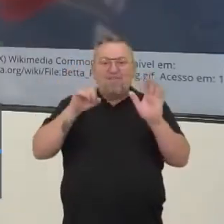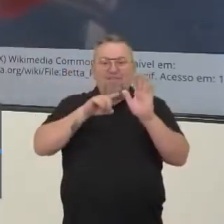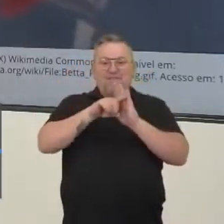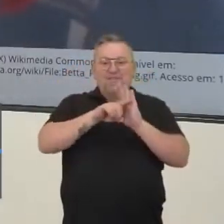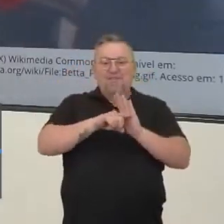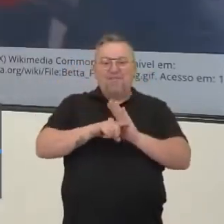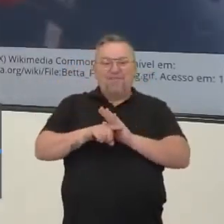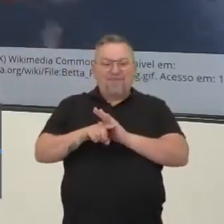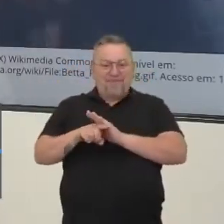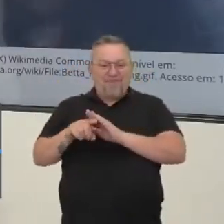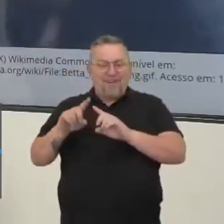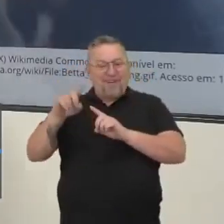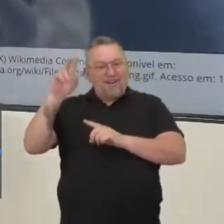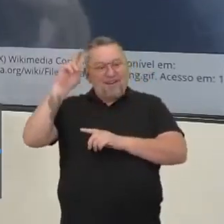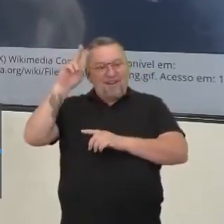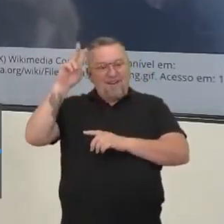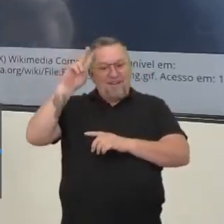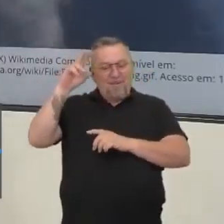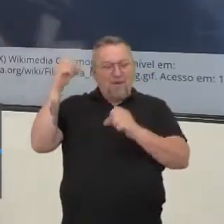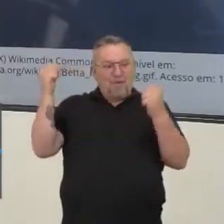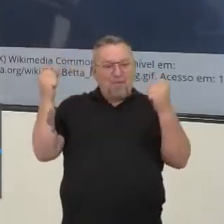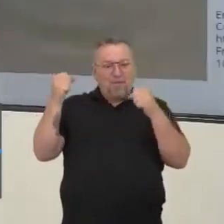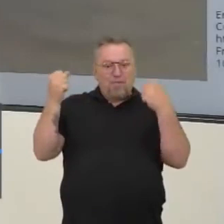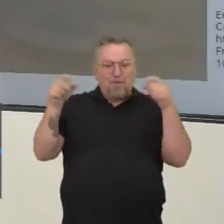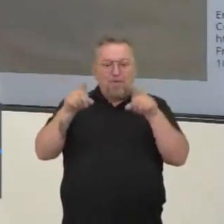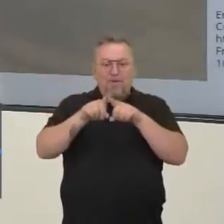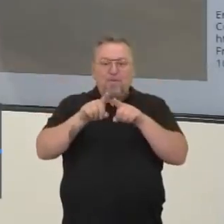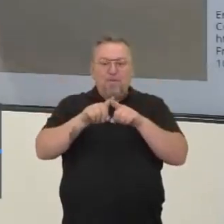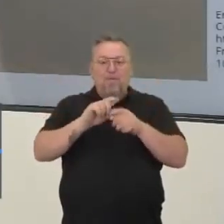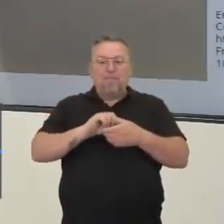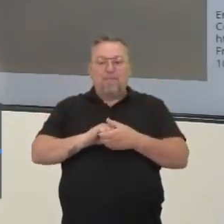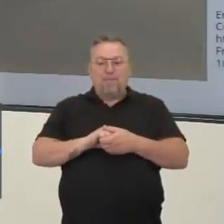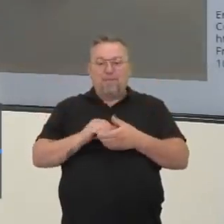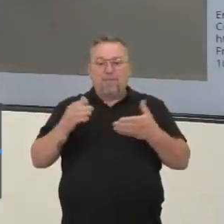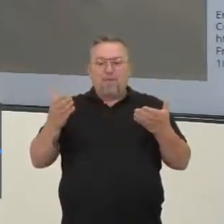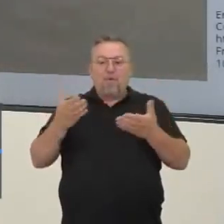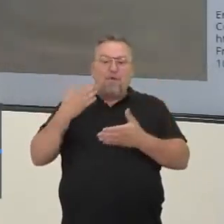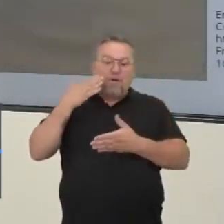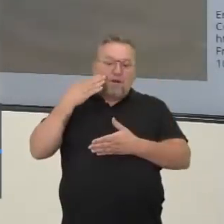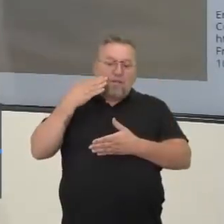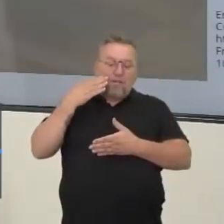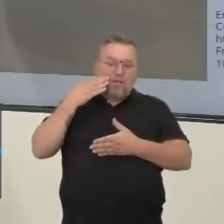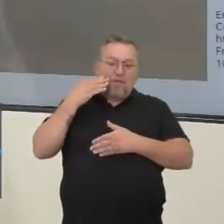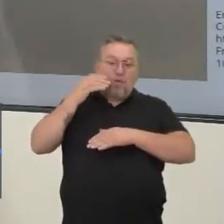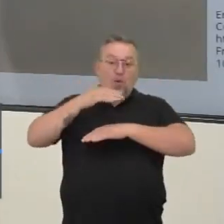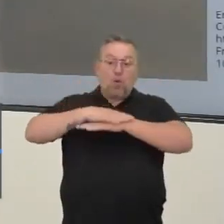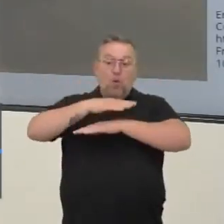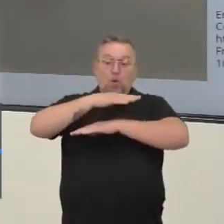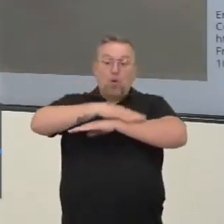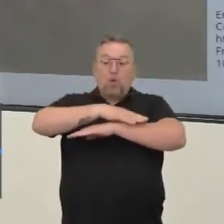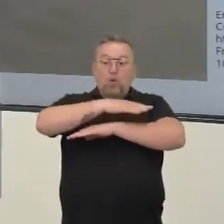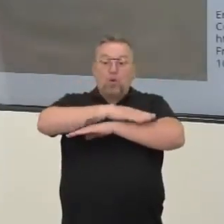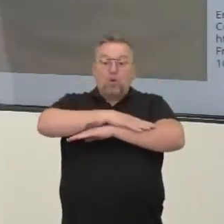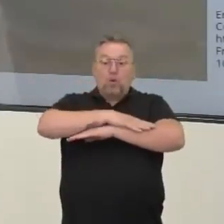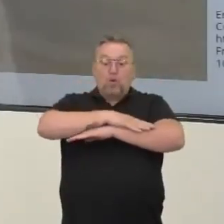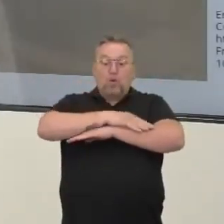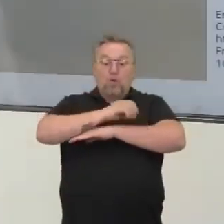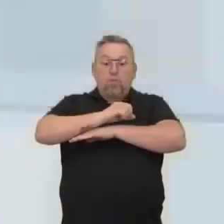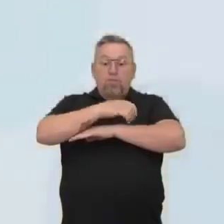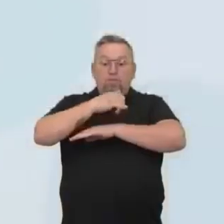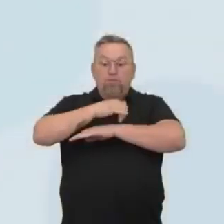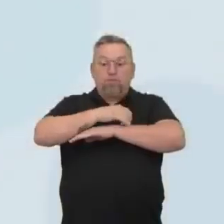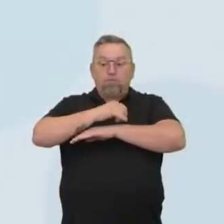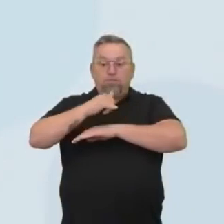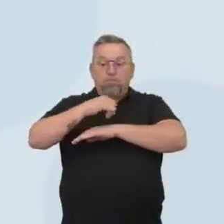relembrar, né, como funciona o músculo, como funciona o osso e tal. Agora, eu quero saber, quando um sapo nada, ele se utiliza do